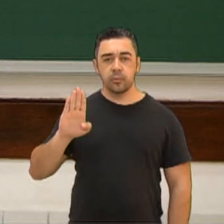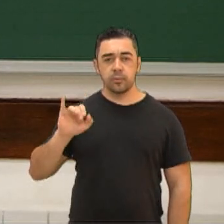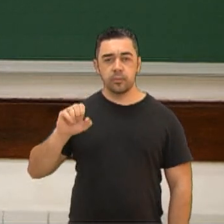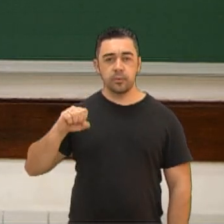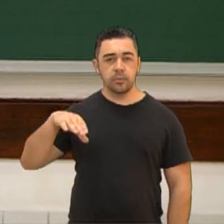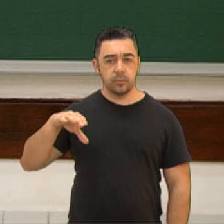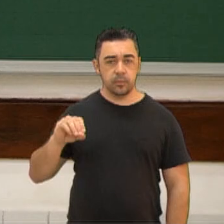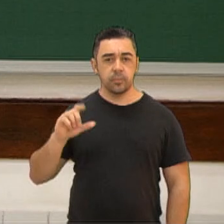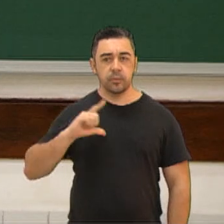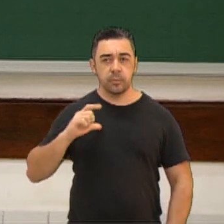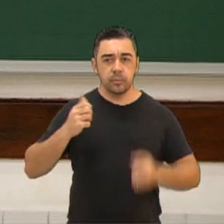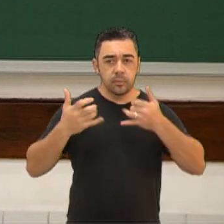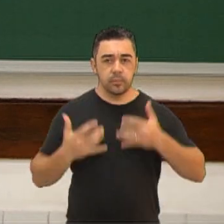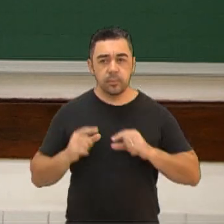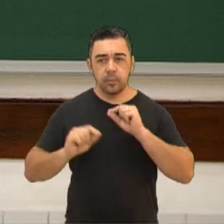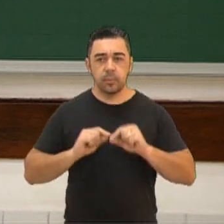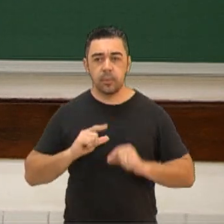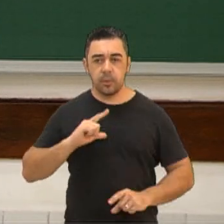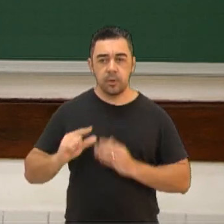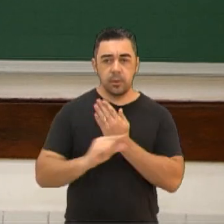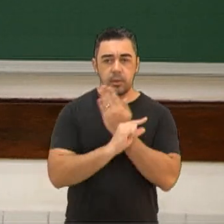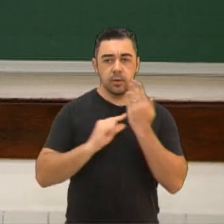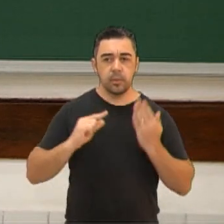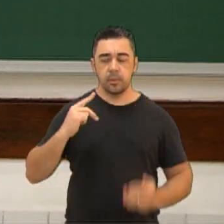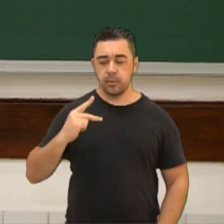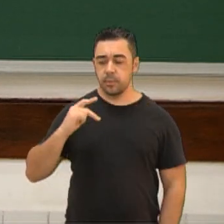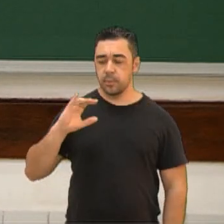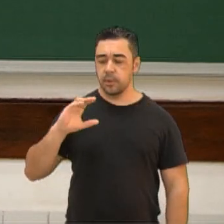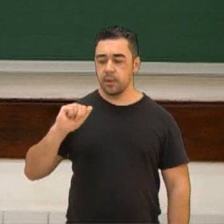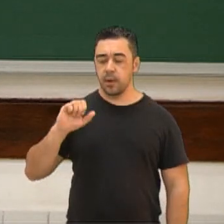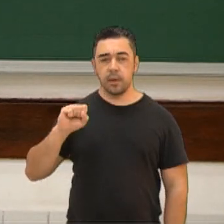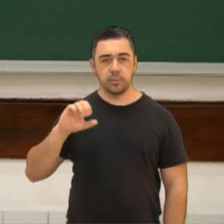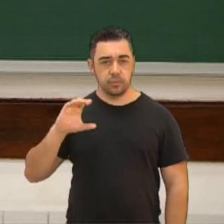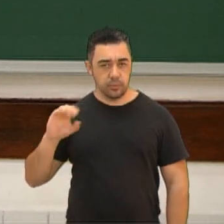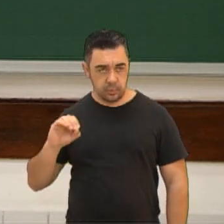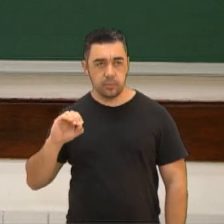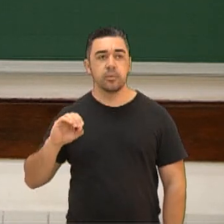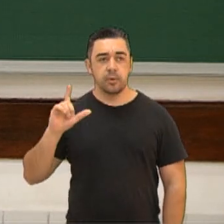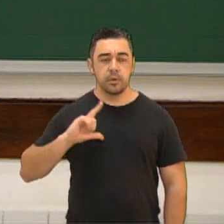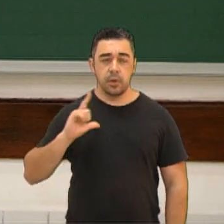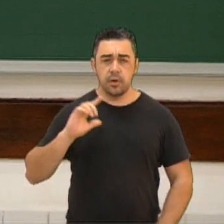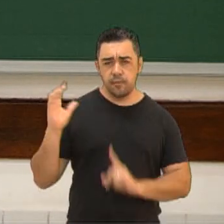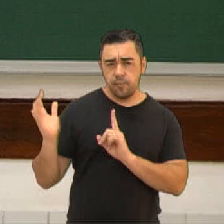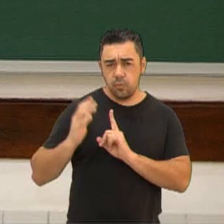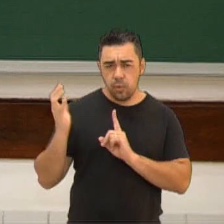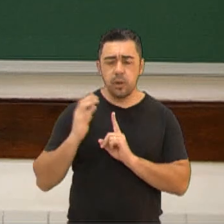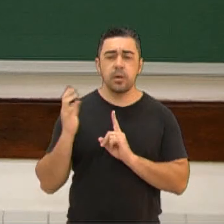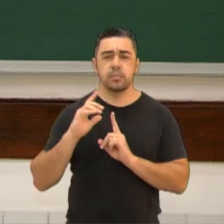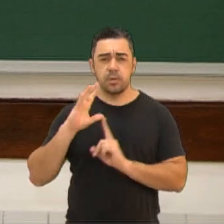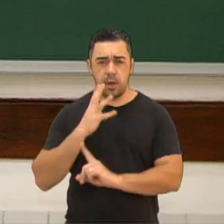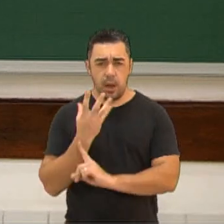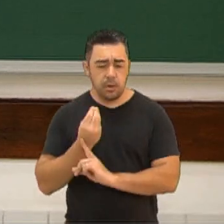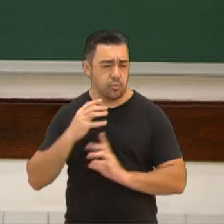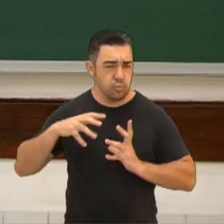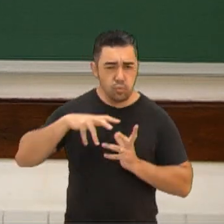falar bastante sobre o Picasso e sobre a influência dele na arte no mundo todo, principalmente no Brasil.